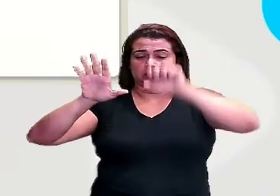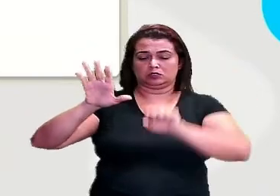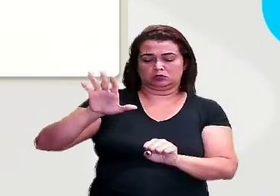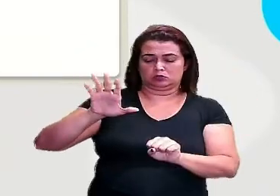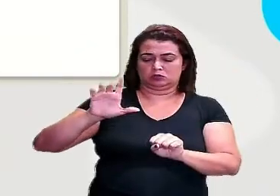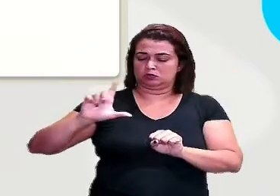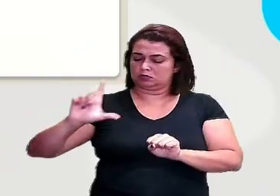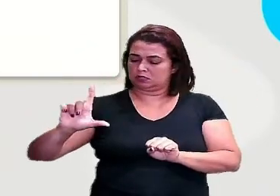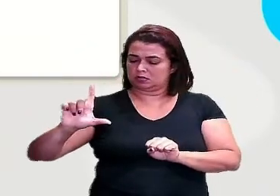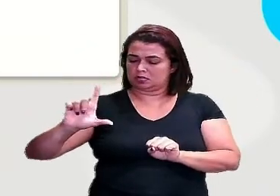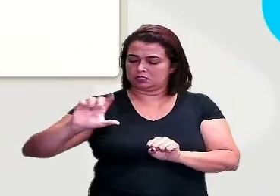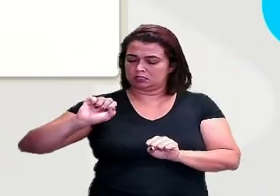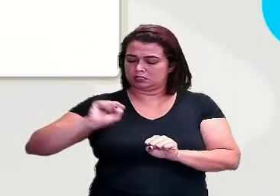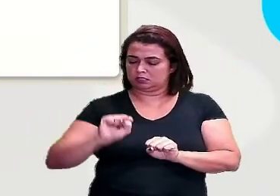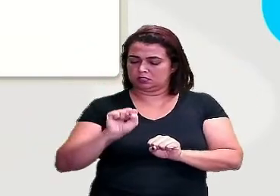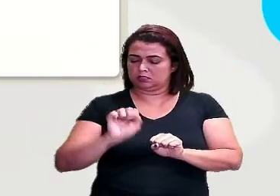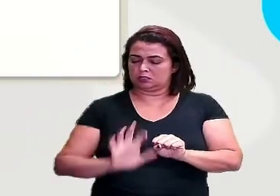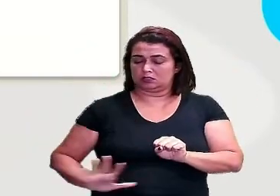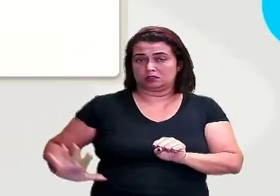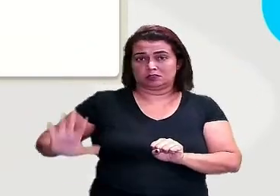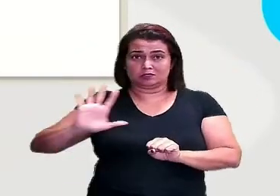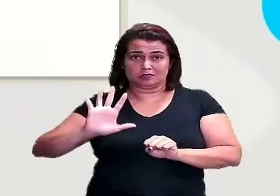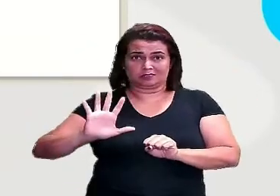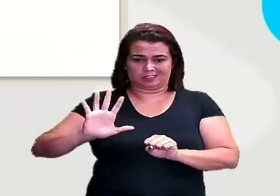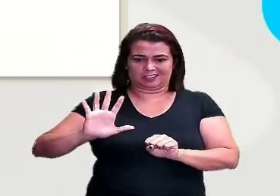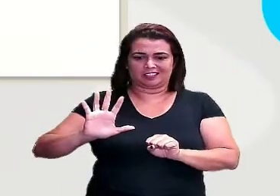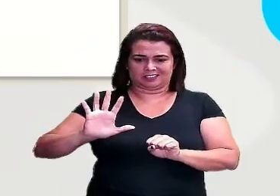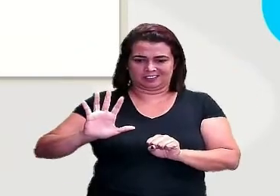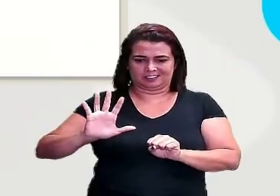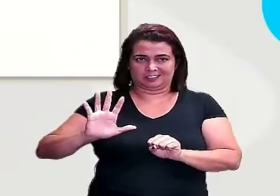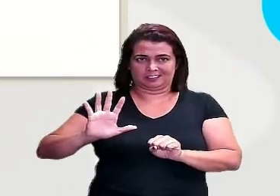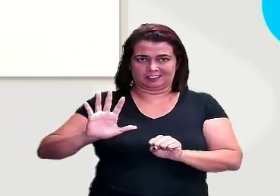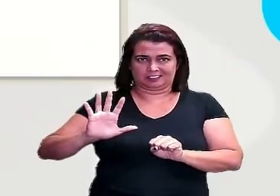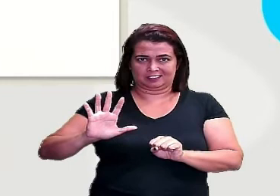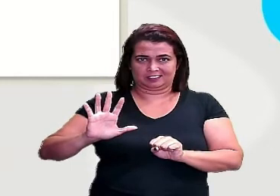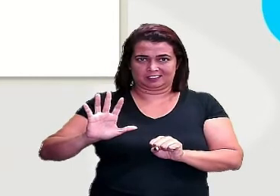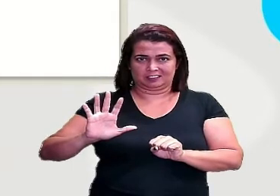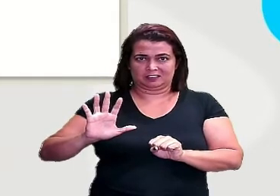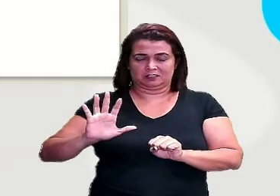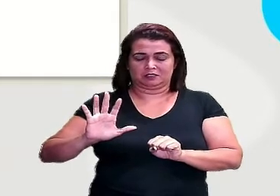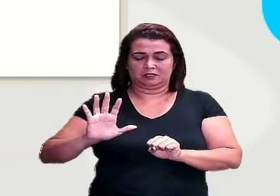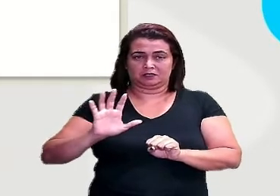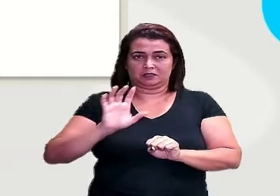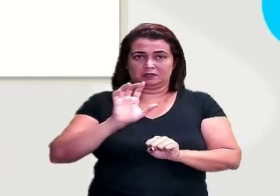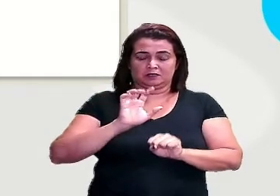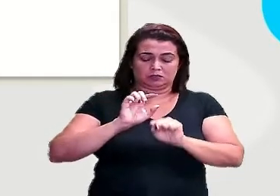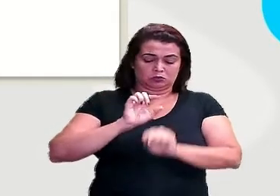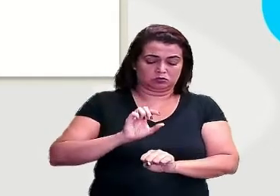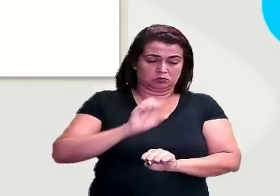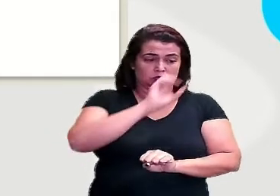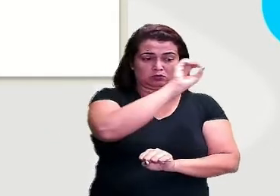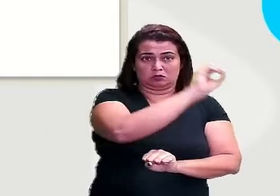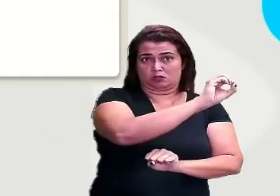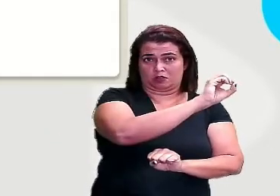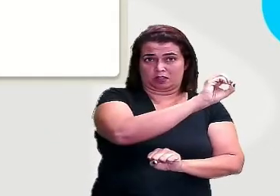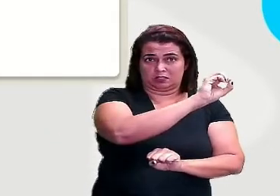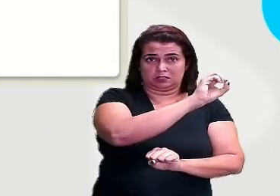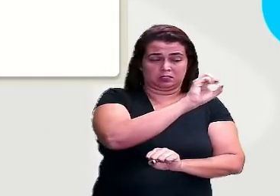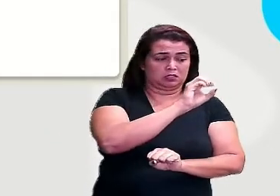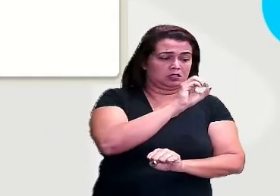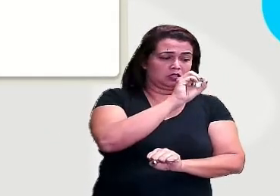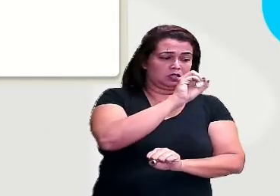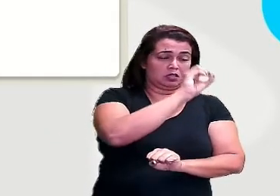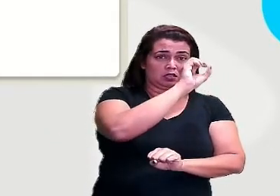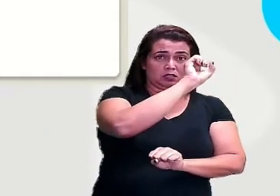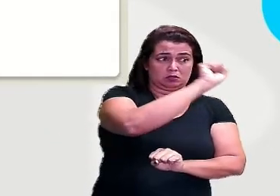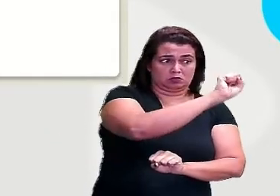o leste, o sudeste, né? Que é o símbolo SE. Entre o sul e o oeste, o